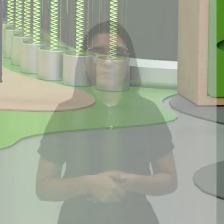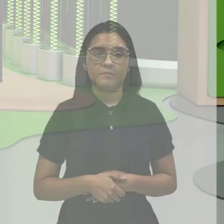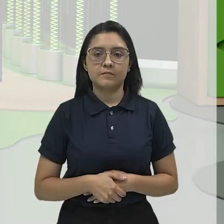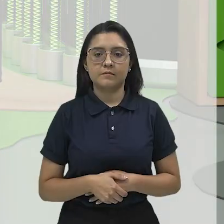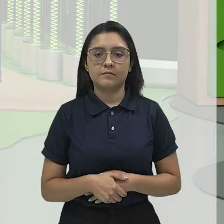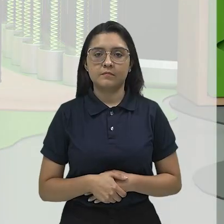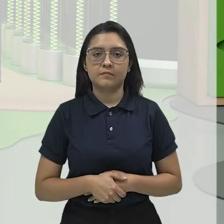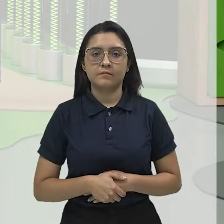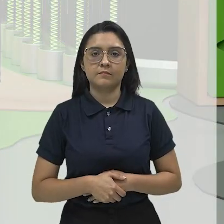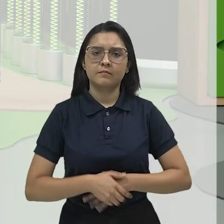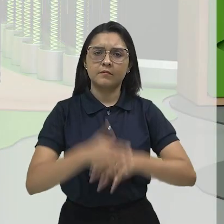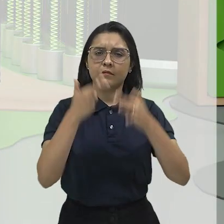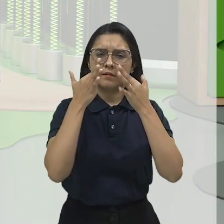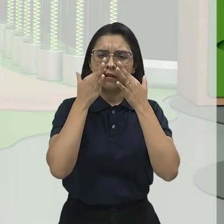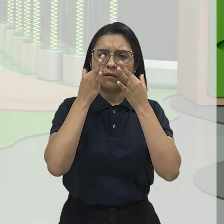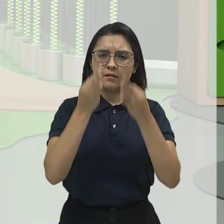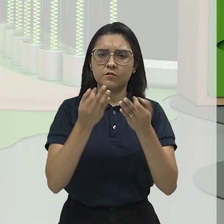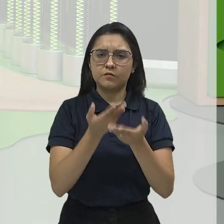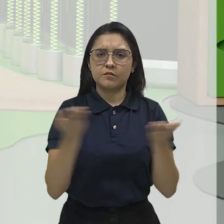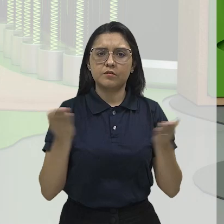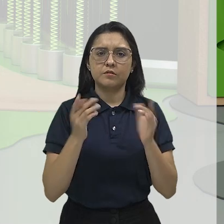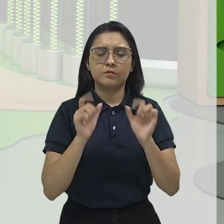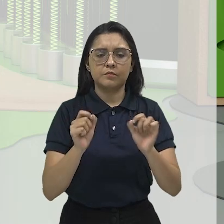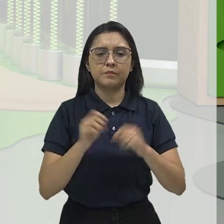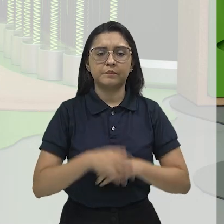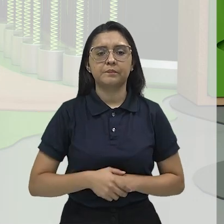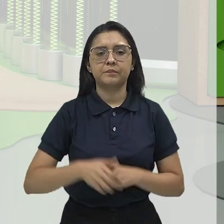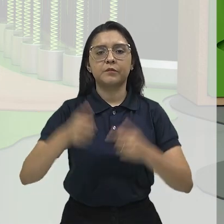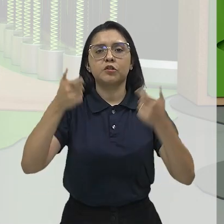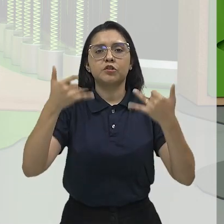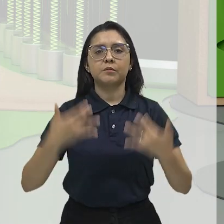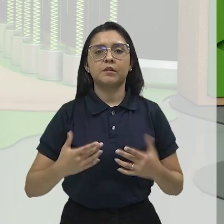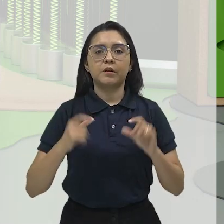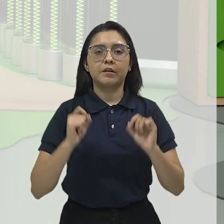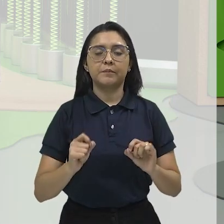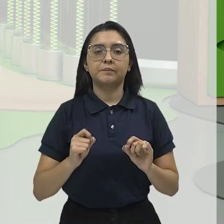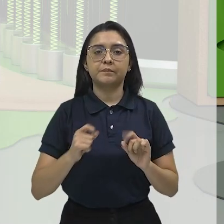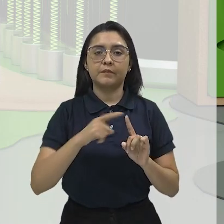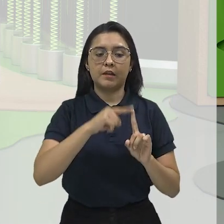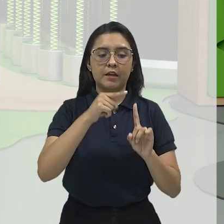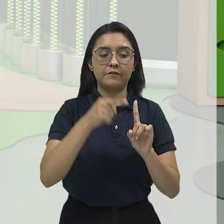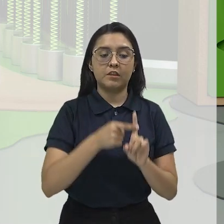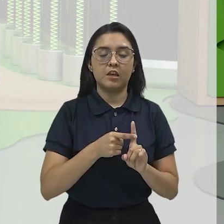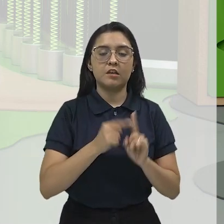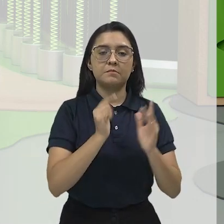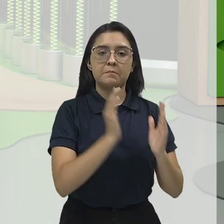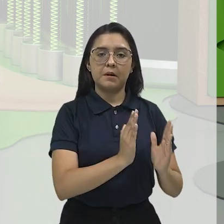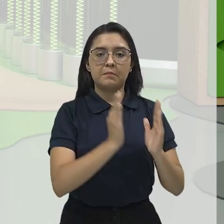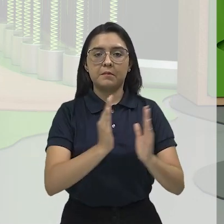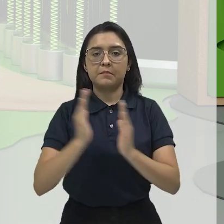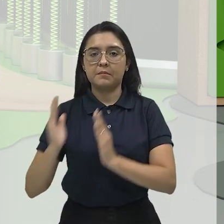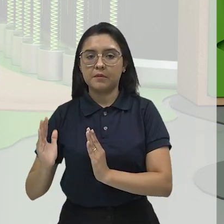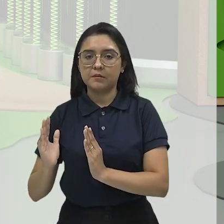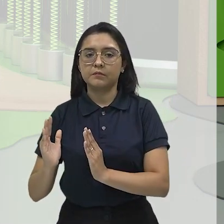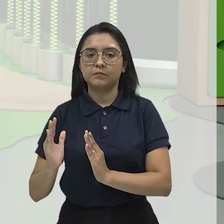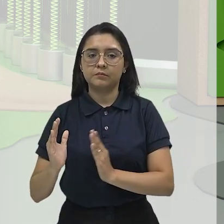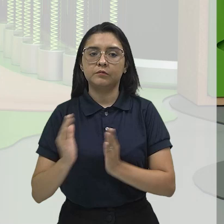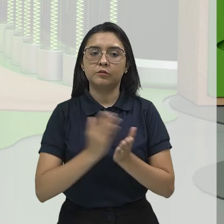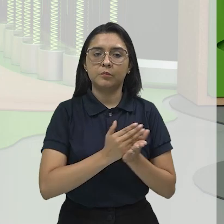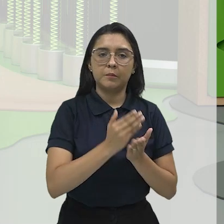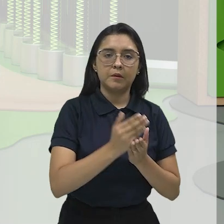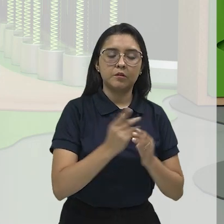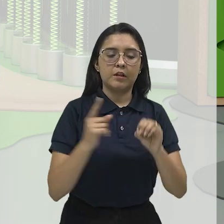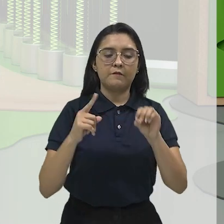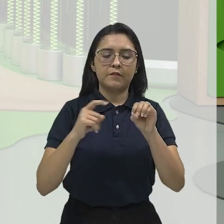Chama um pouquinho a atenção de vocês para falar sobre a gravidez, né, as etapas do processo da gravidez, desde o momento